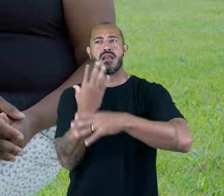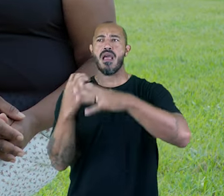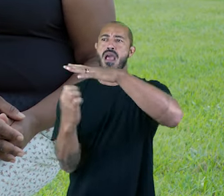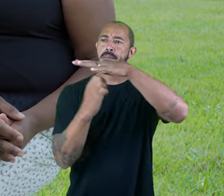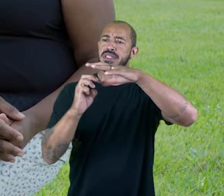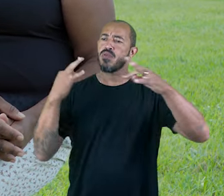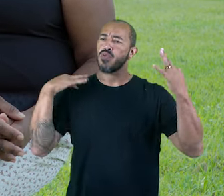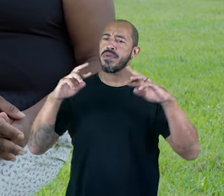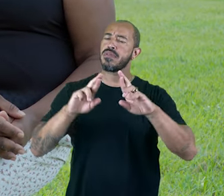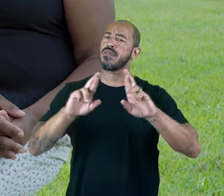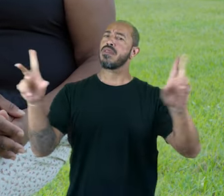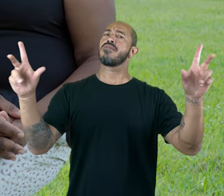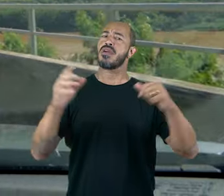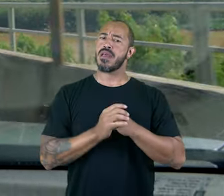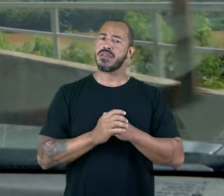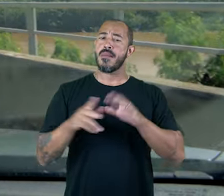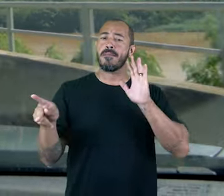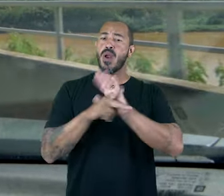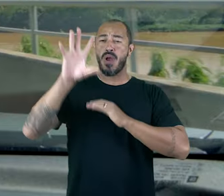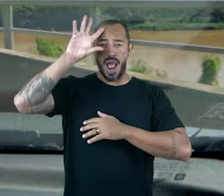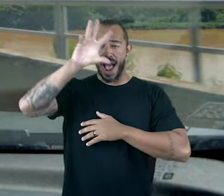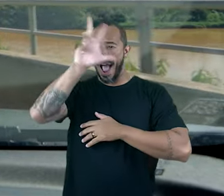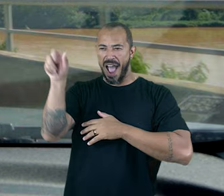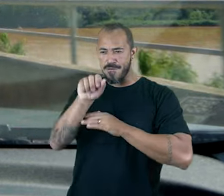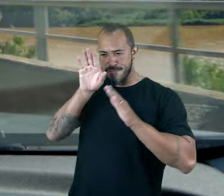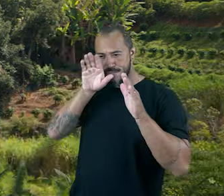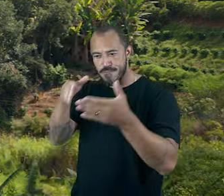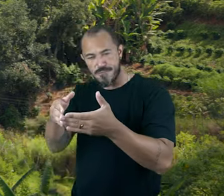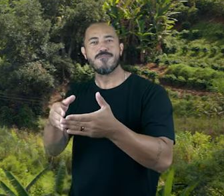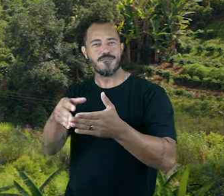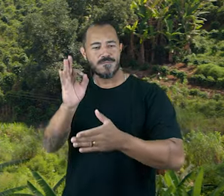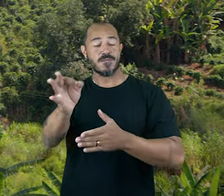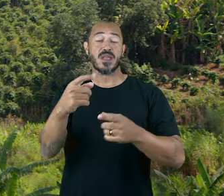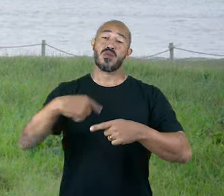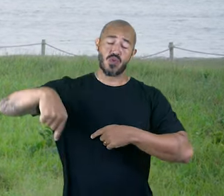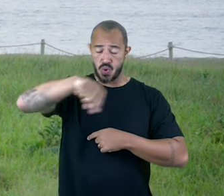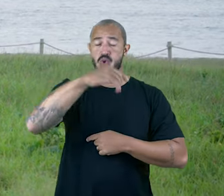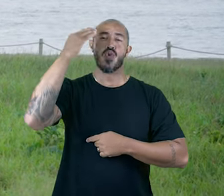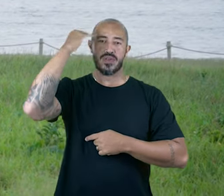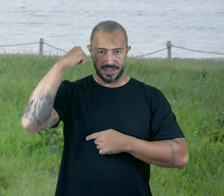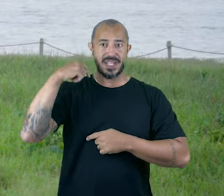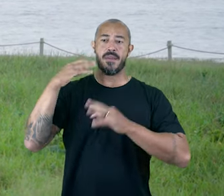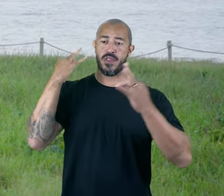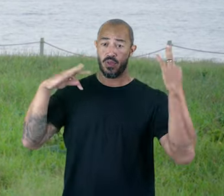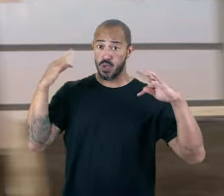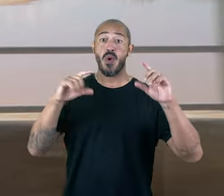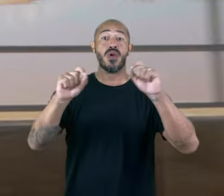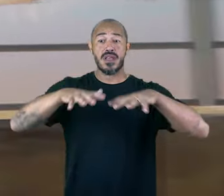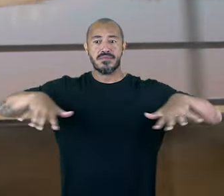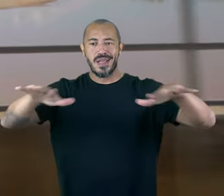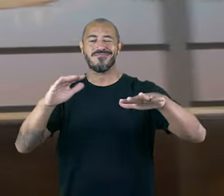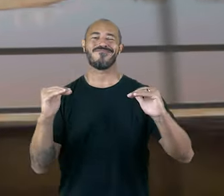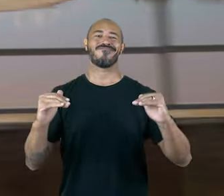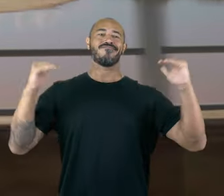turismo diferenciado, que é o turismo afrocentrado. A gente sabe que o turismo, ele é um espaço que ele é muito